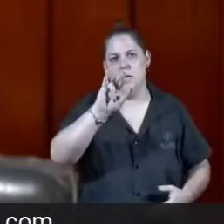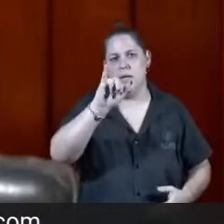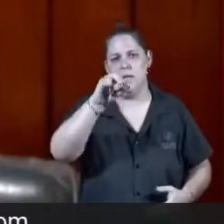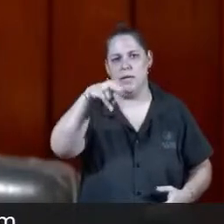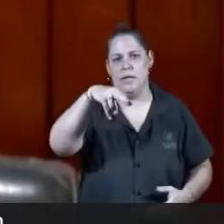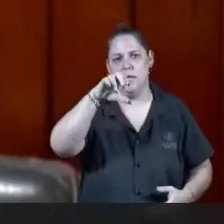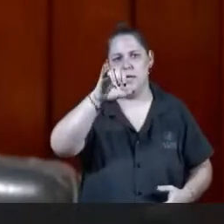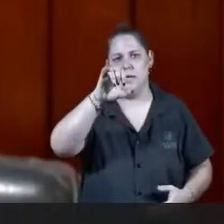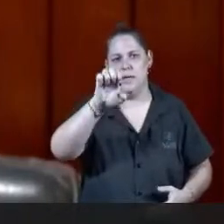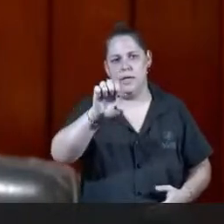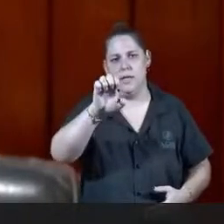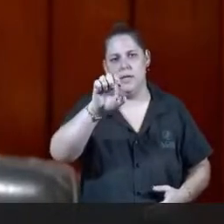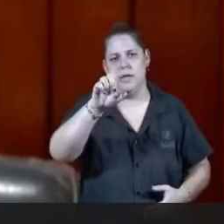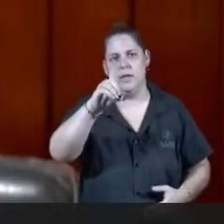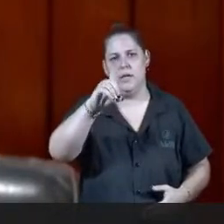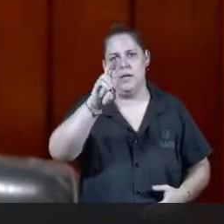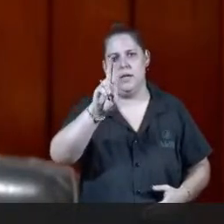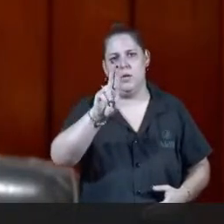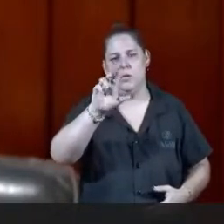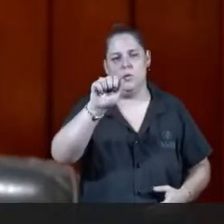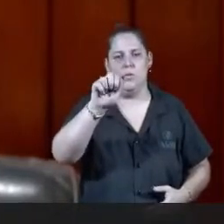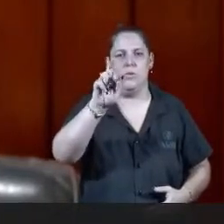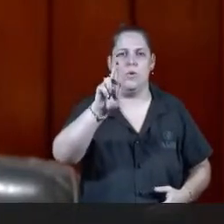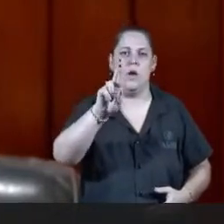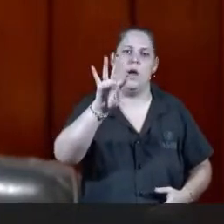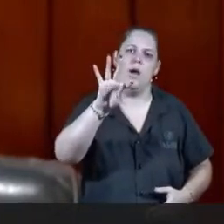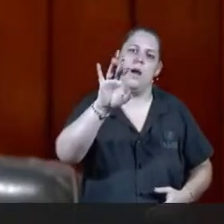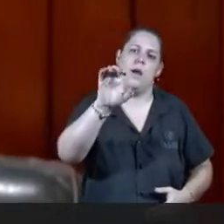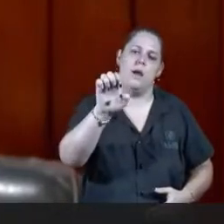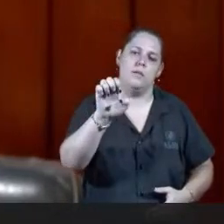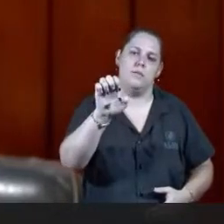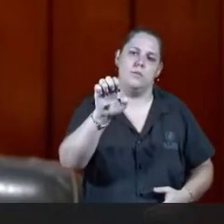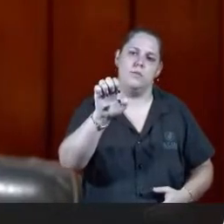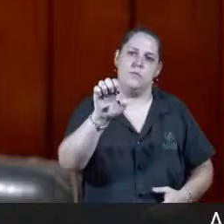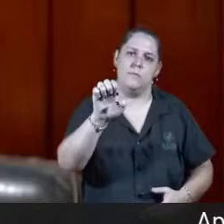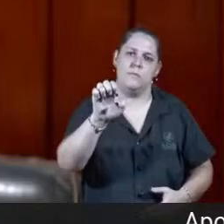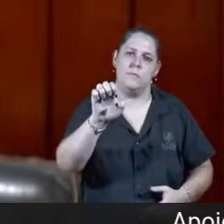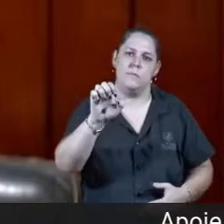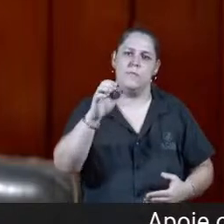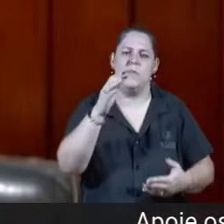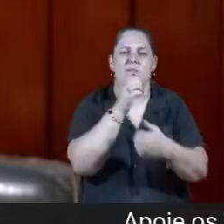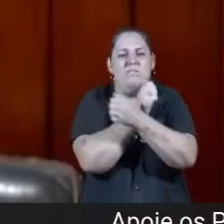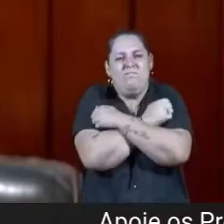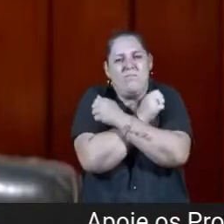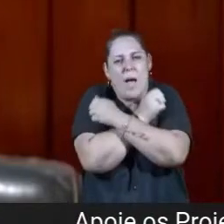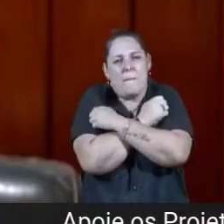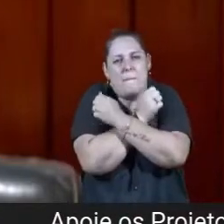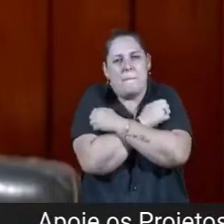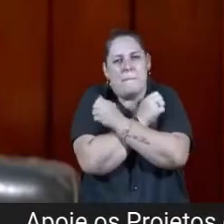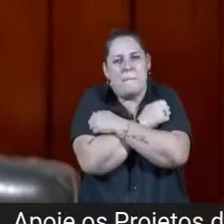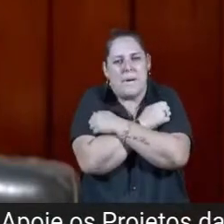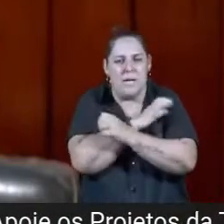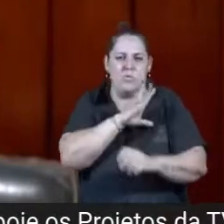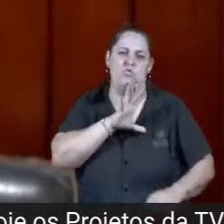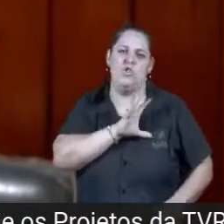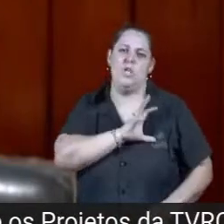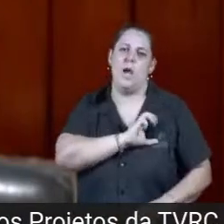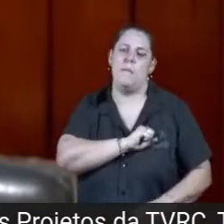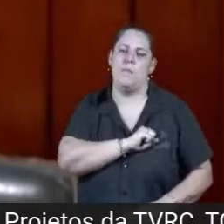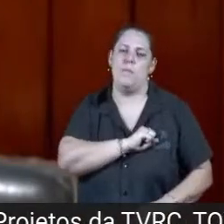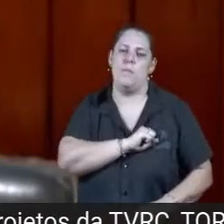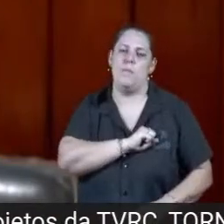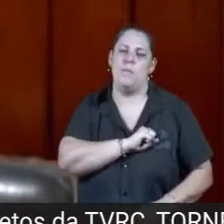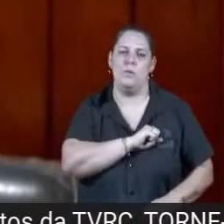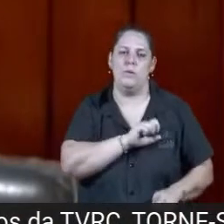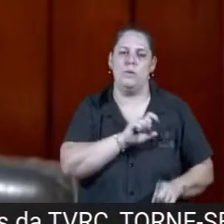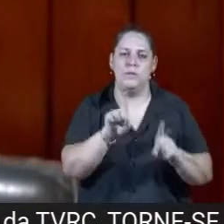Duarte. Quero cumprimentar com um abraço muito afetuoso nosso